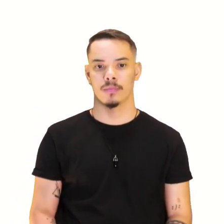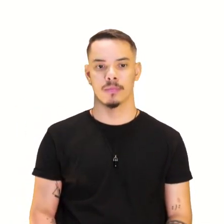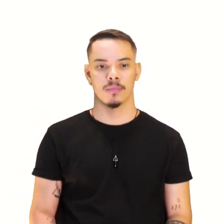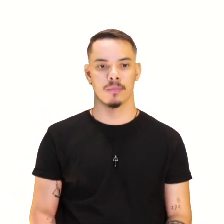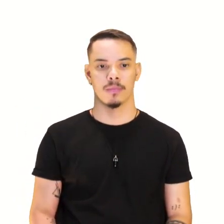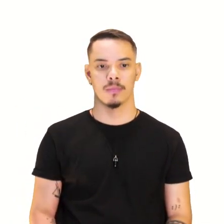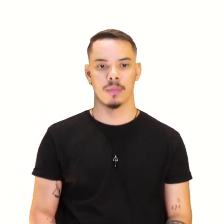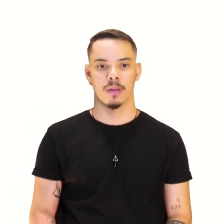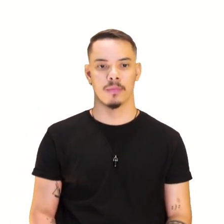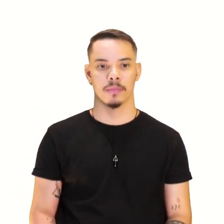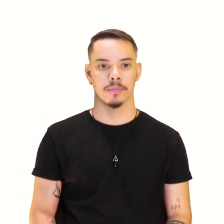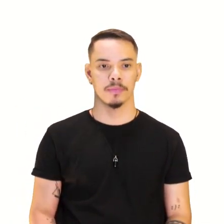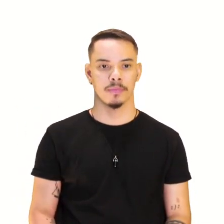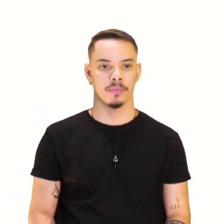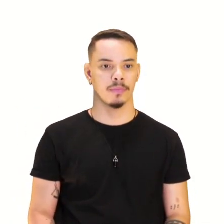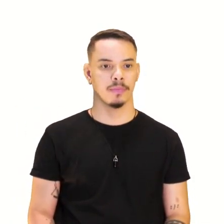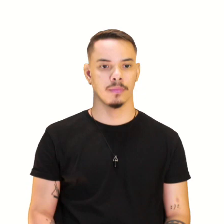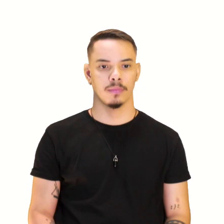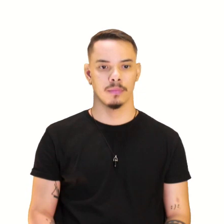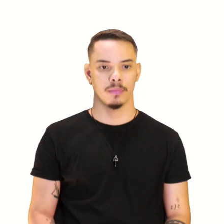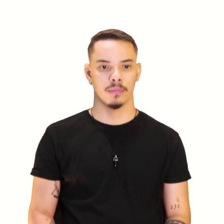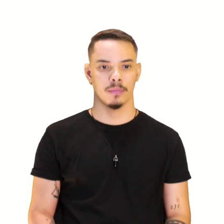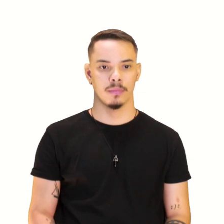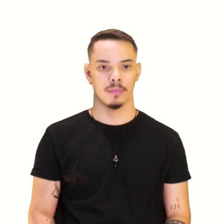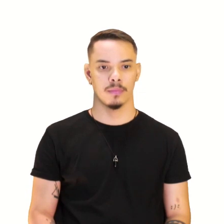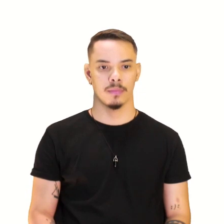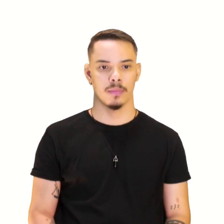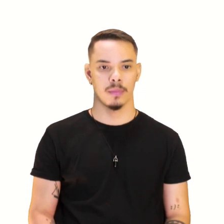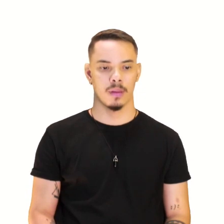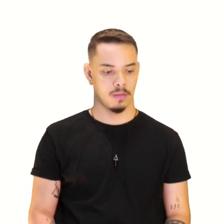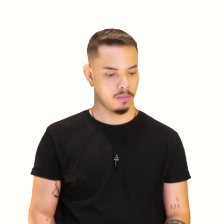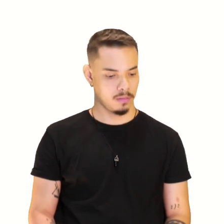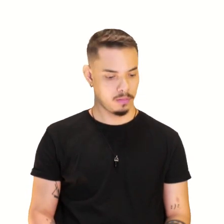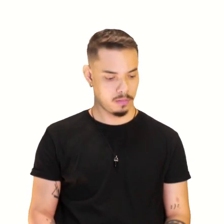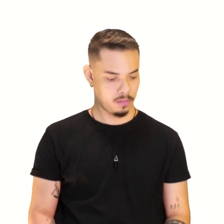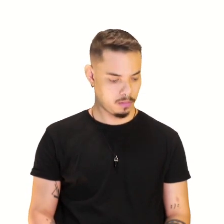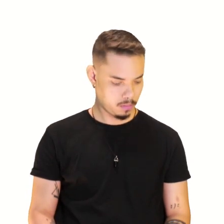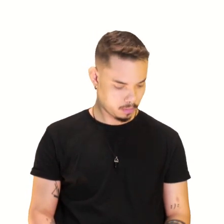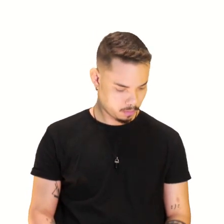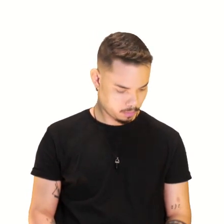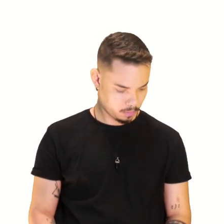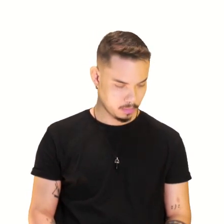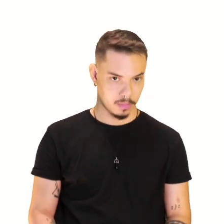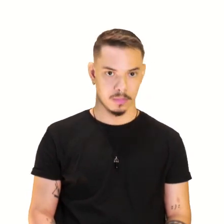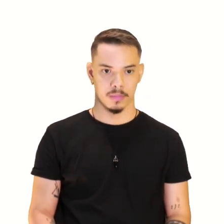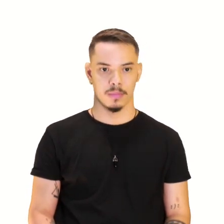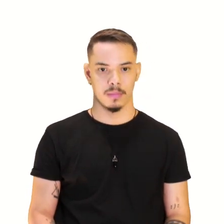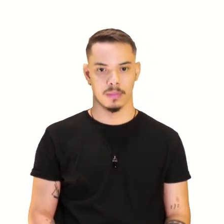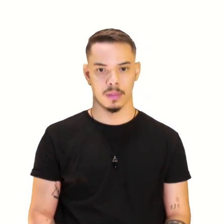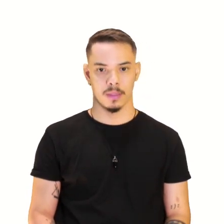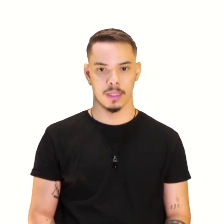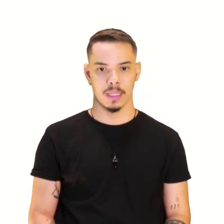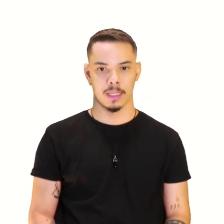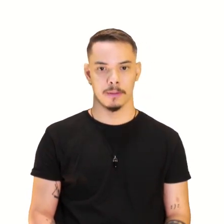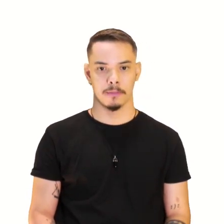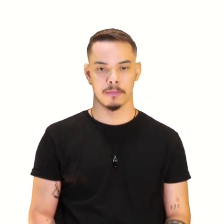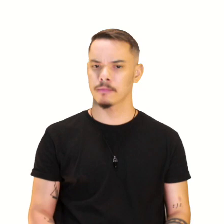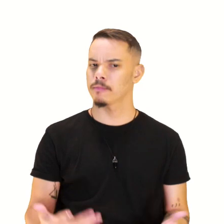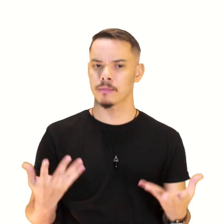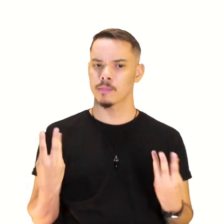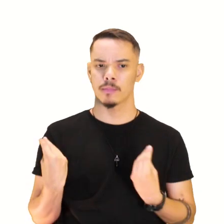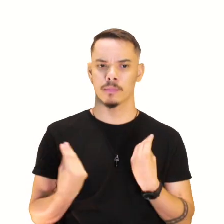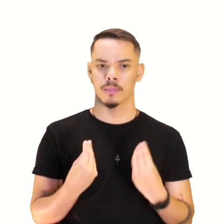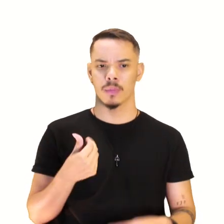Agora aqui, A1 e A2, beleza? Beleza. Ah, então eu vou fazer o A2 menos o A1, uai, mas aí como é que eu